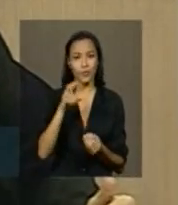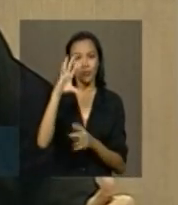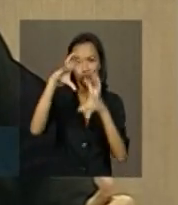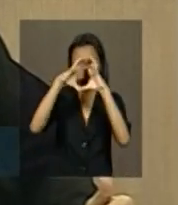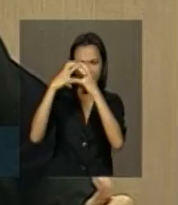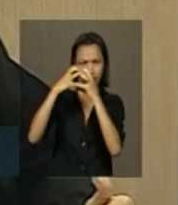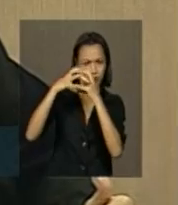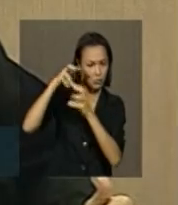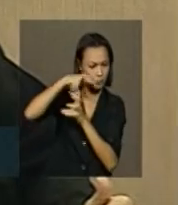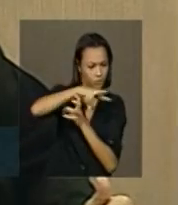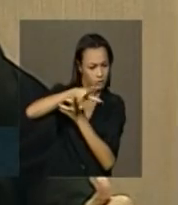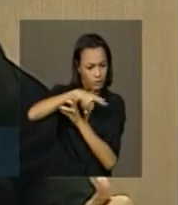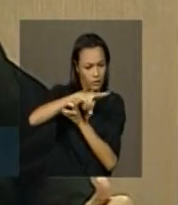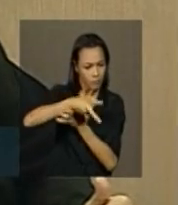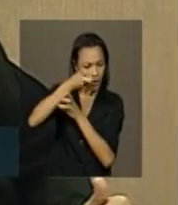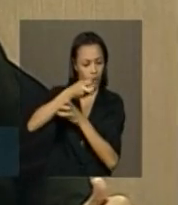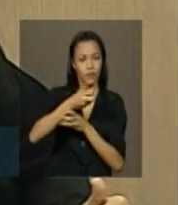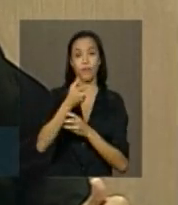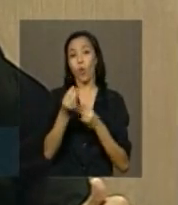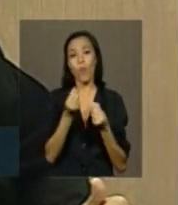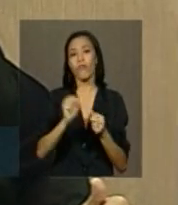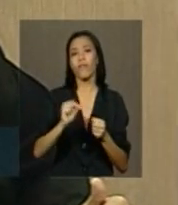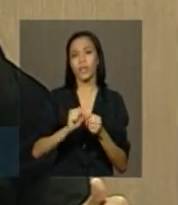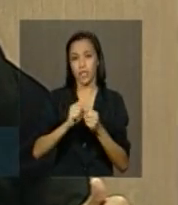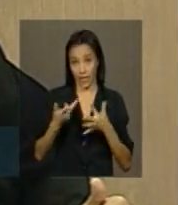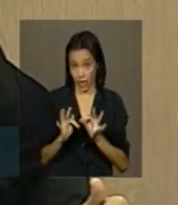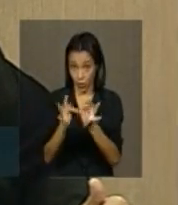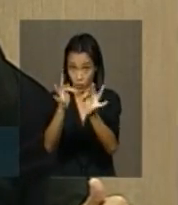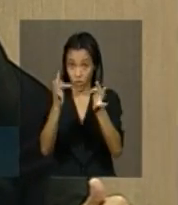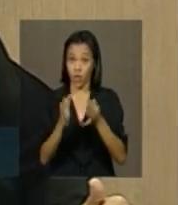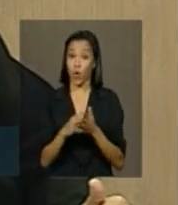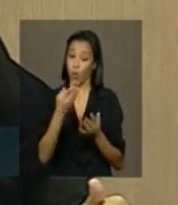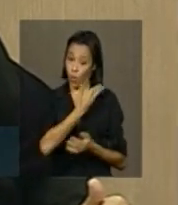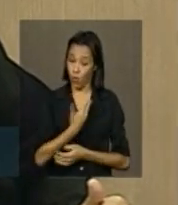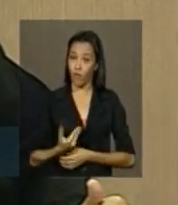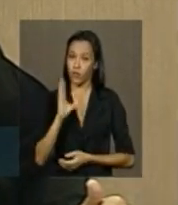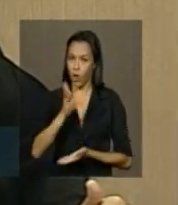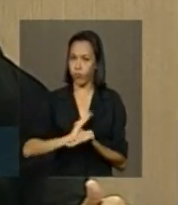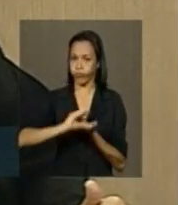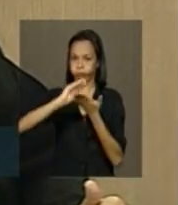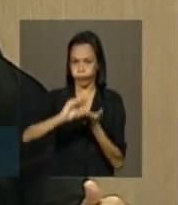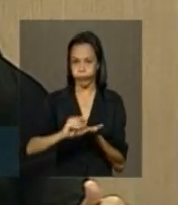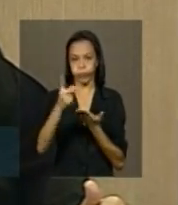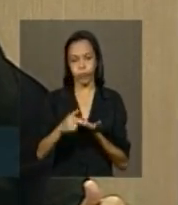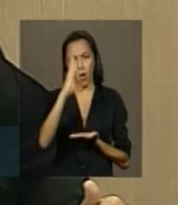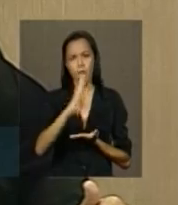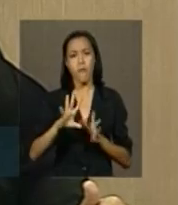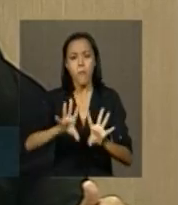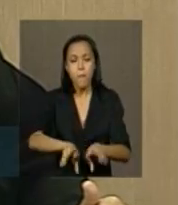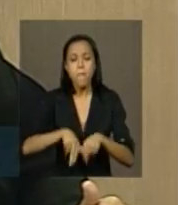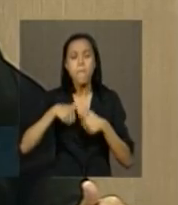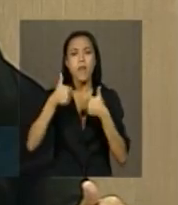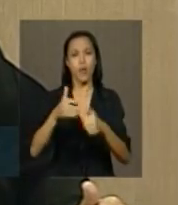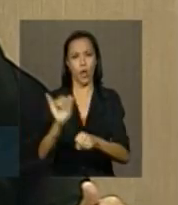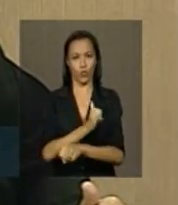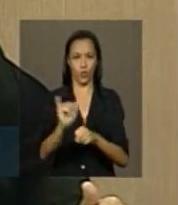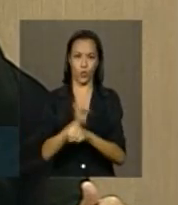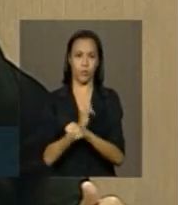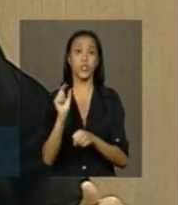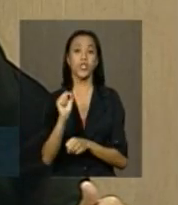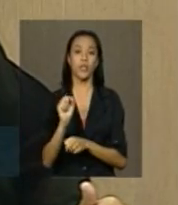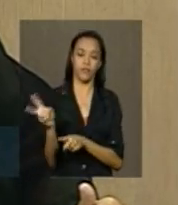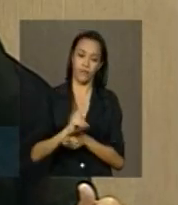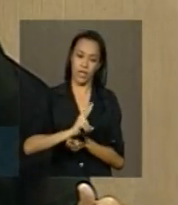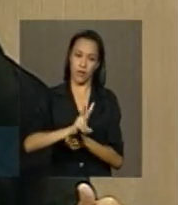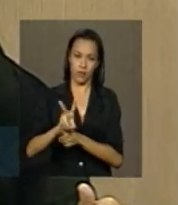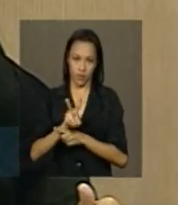fazer isso mas então nós estamos melhorando a tecnologia o governo brasileiro tá financiando isso e nós vamos com isso aprimorar os instrumentos de fiscalização